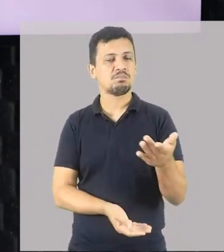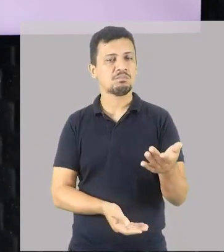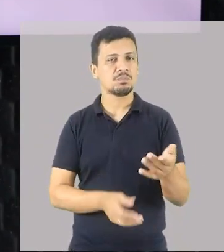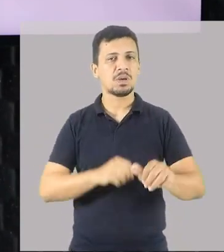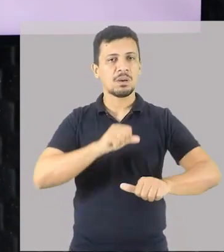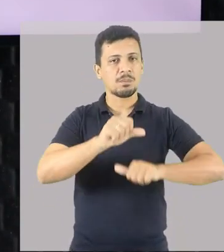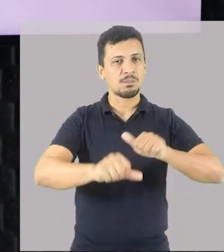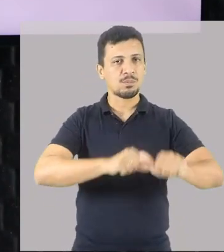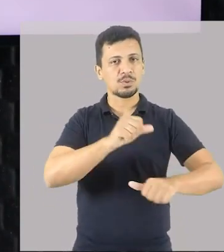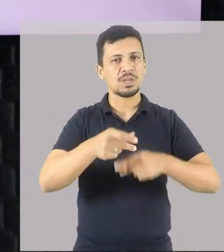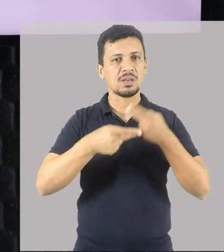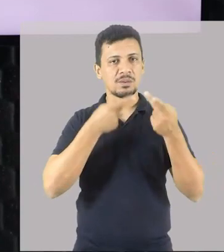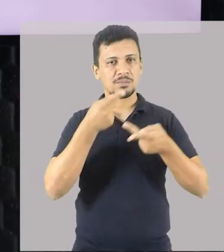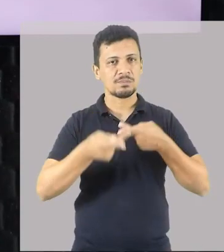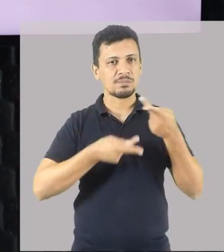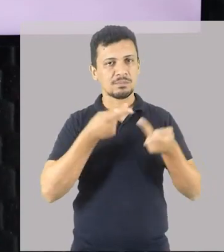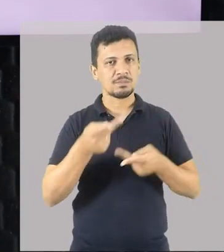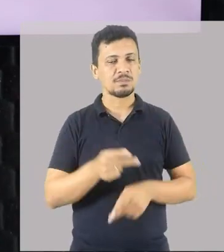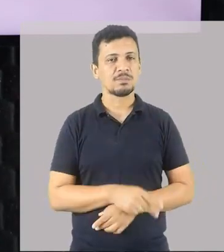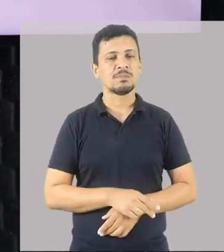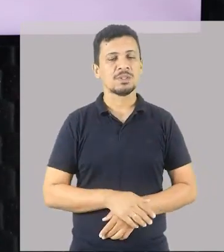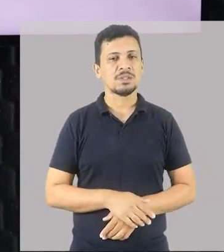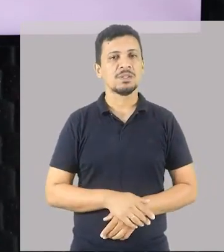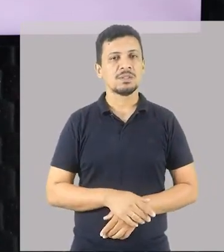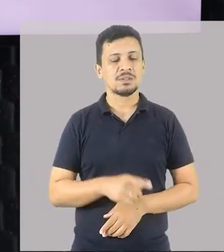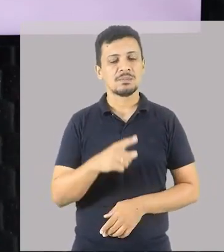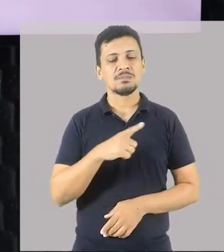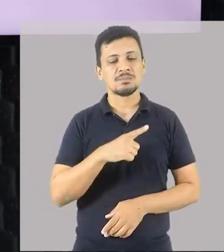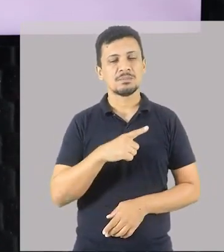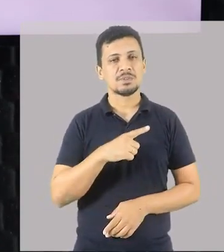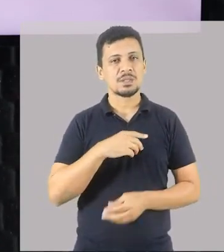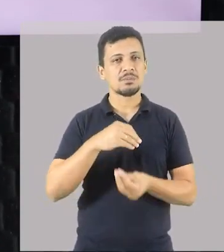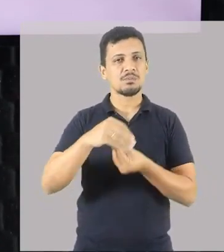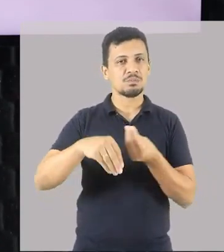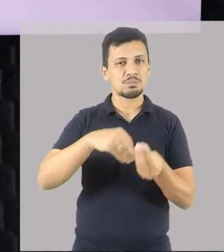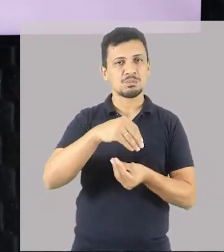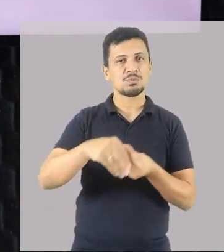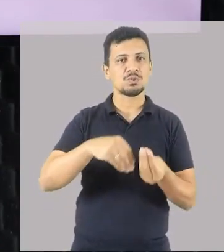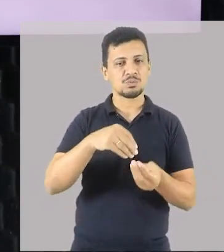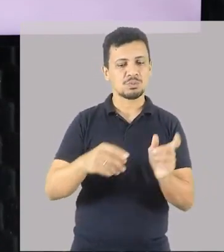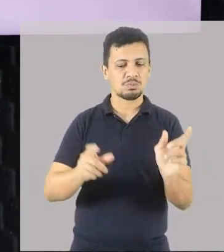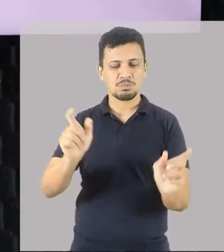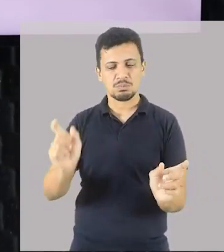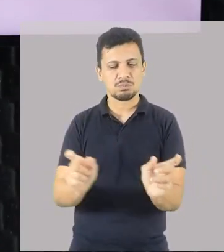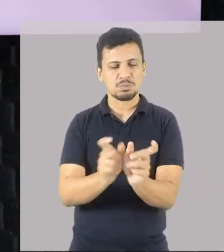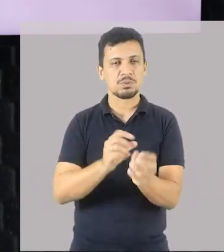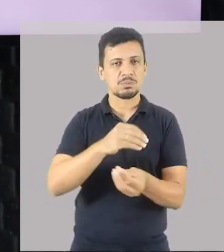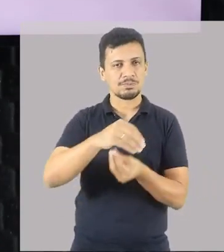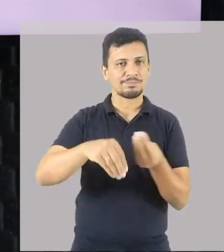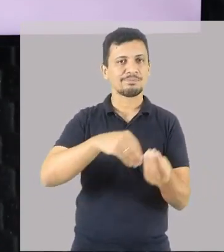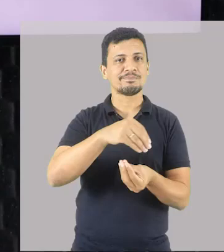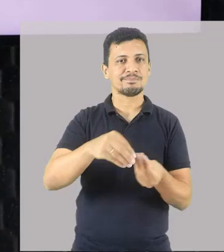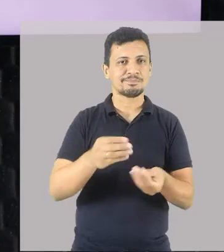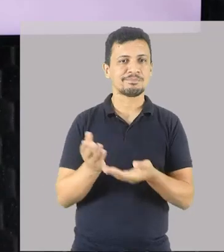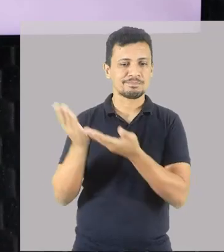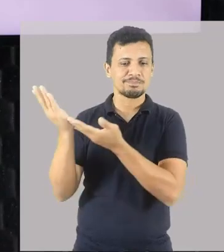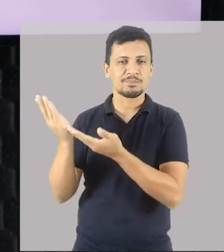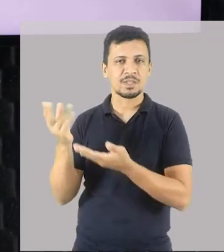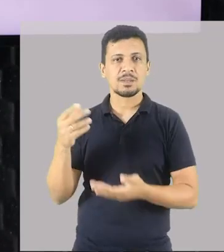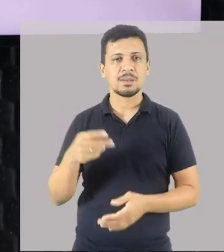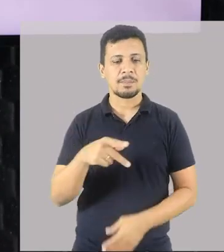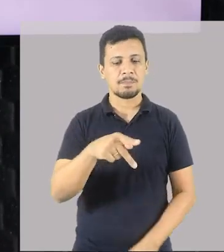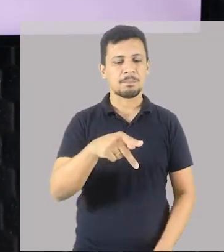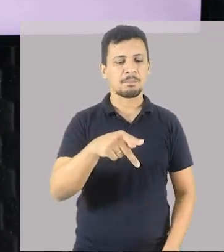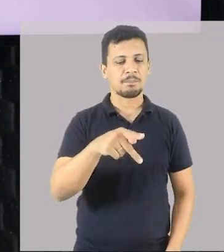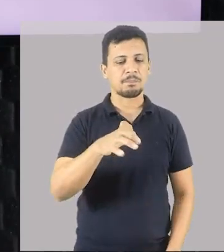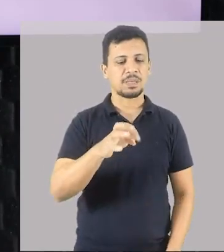pronúncia das palavras, nesse caso. Então, nessa situação, você misturou. Quando mistura, é aglutinação. É o que acontece com